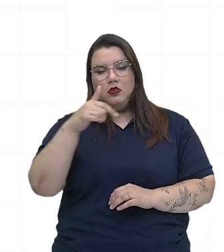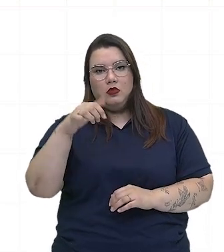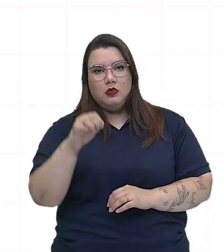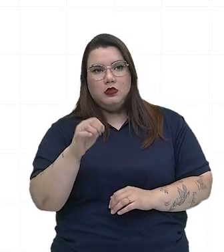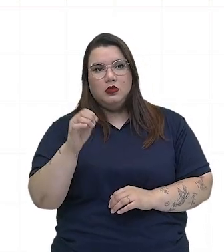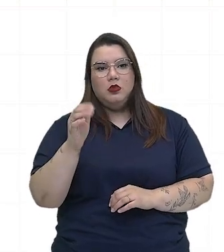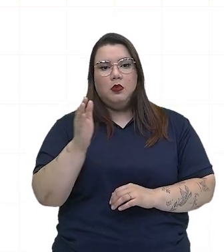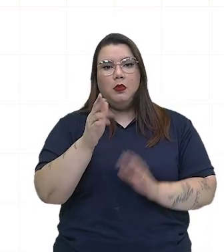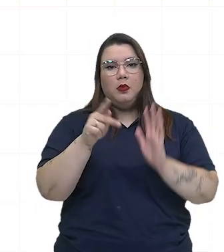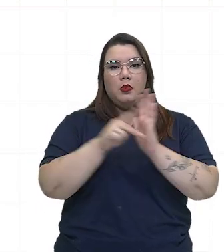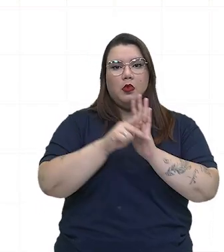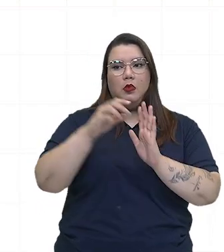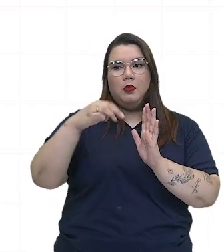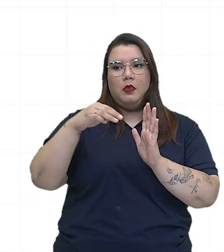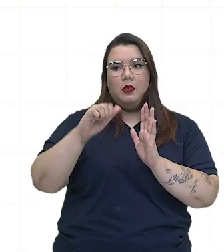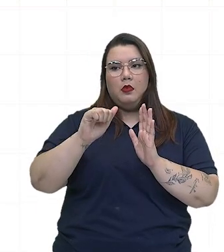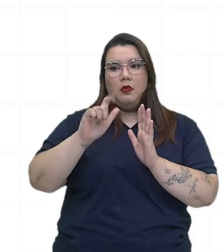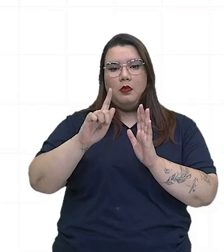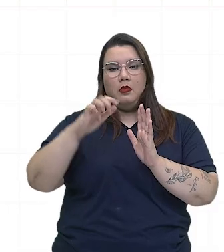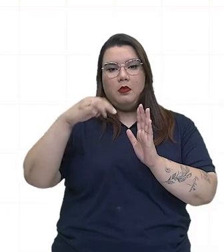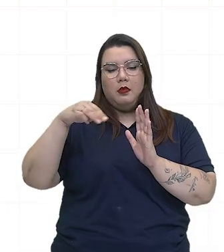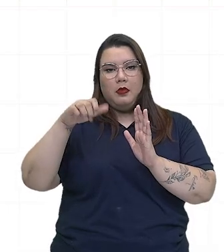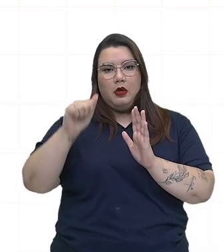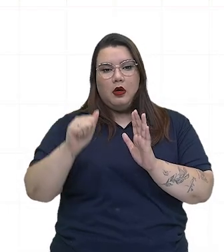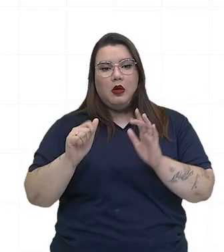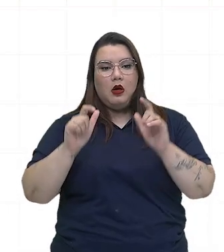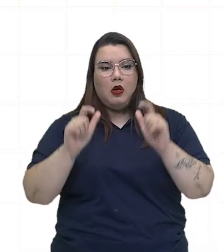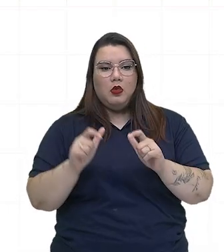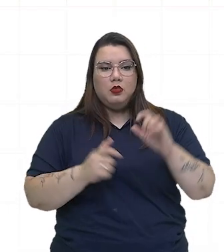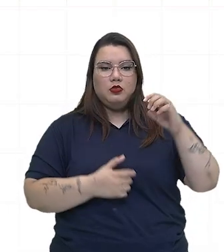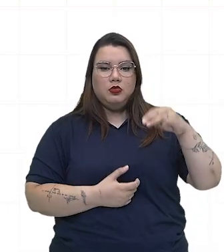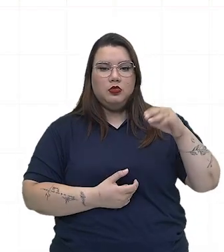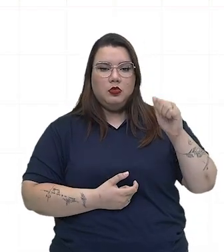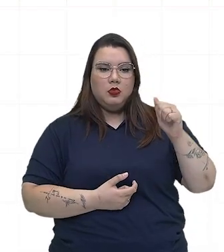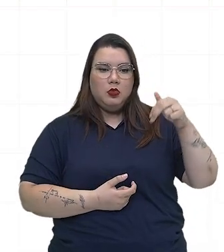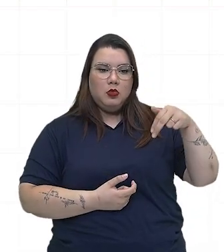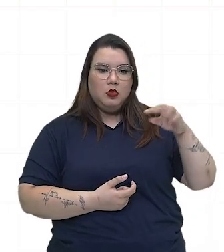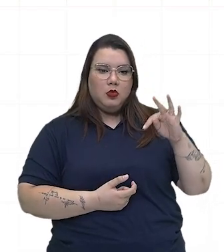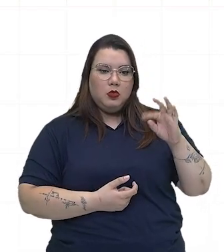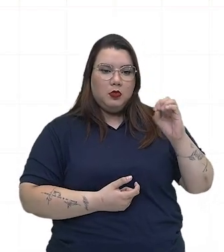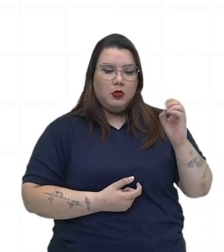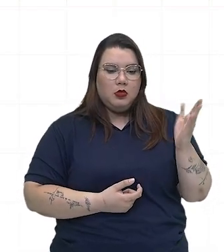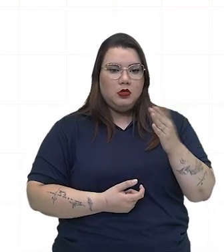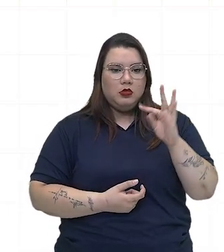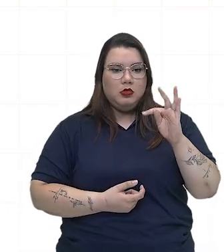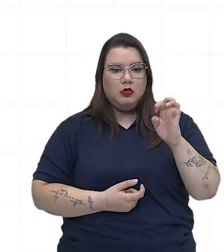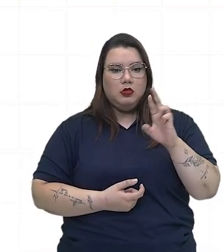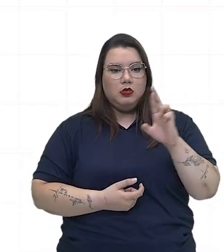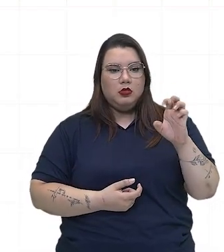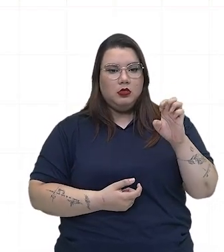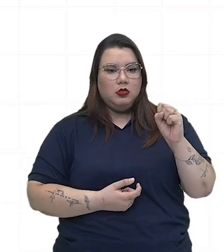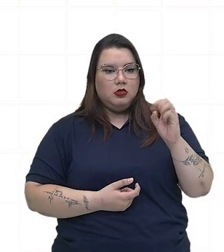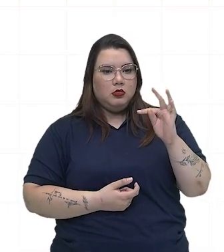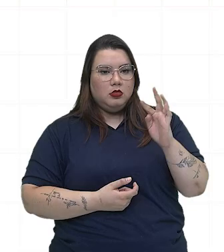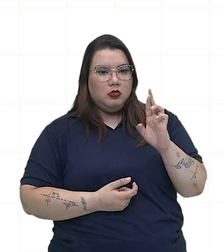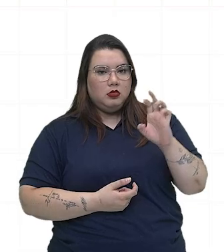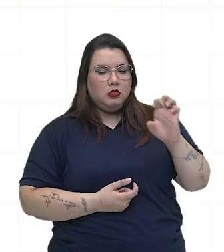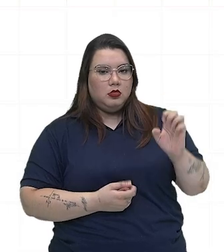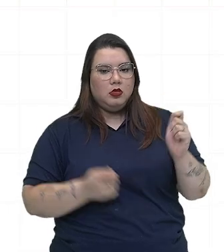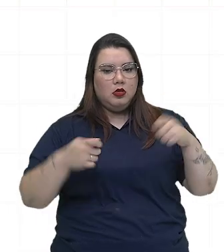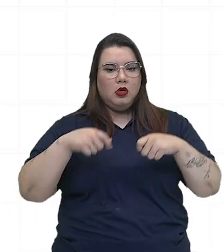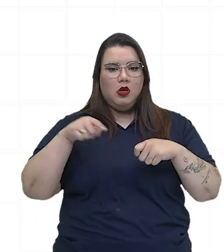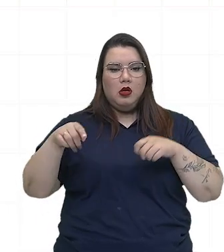manto terrestre. Então, esse é o mecanismo que faz, de acordo com a teoria, essas placas se movimentarem,